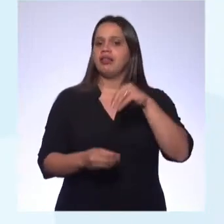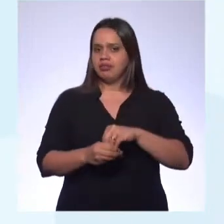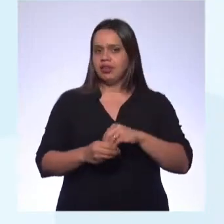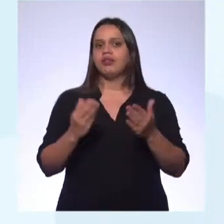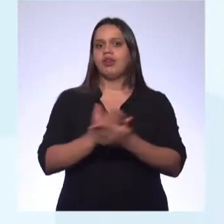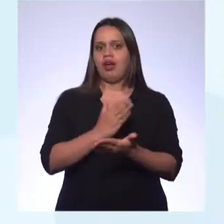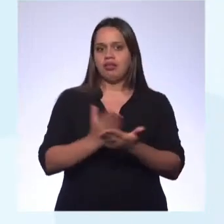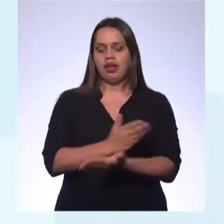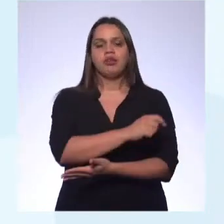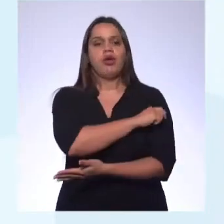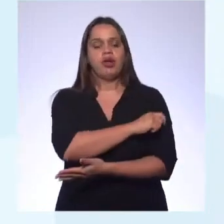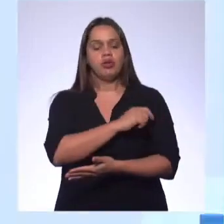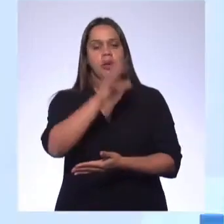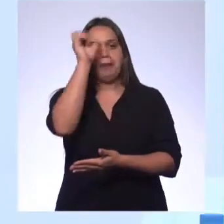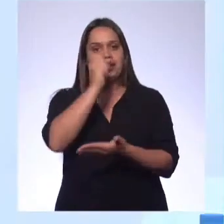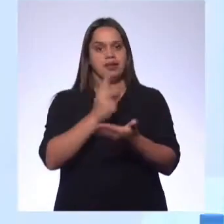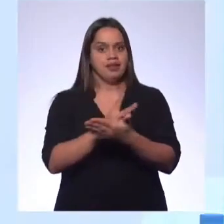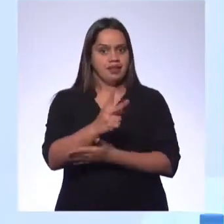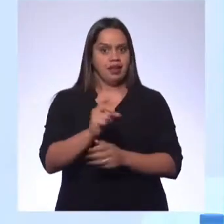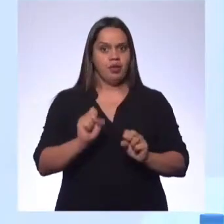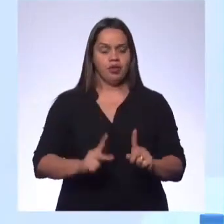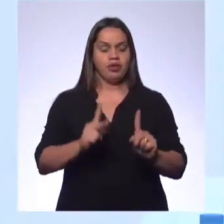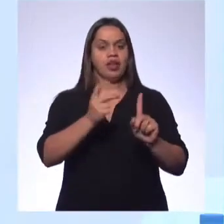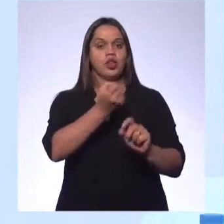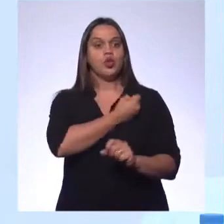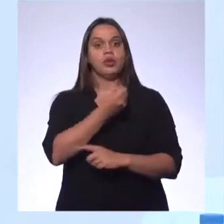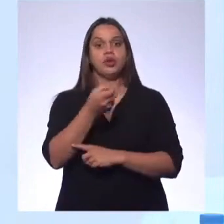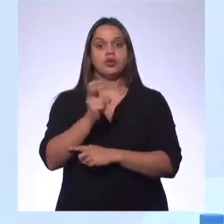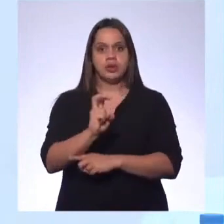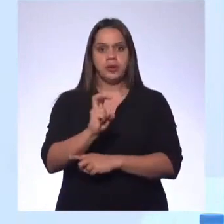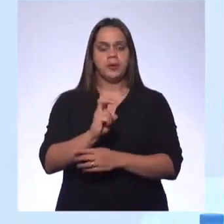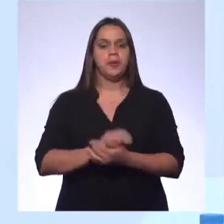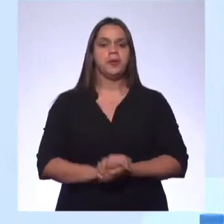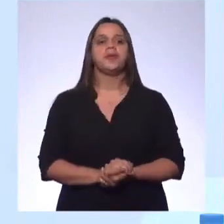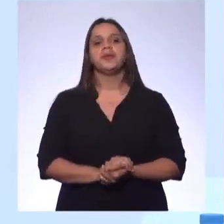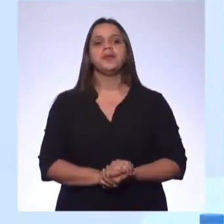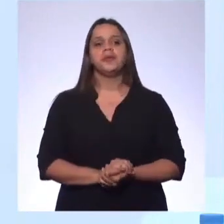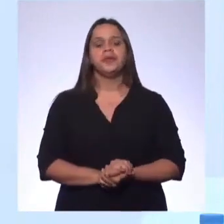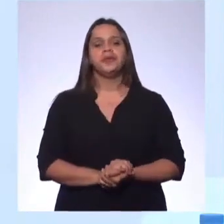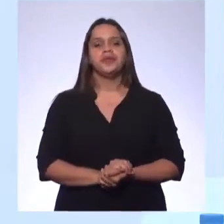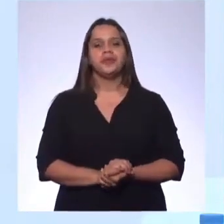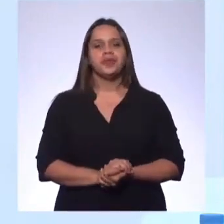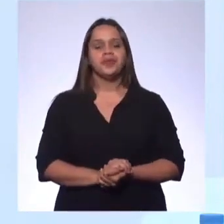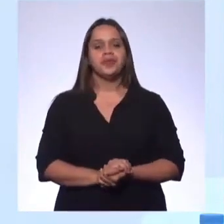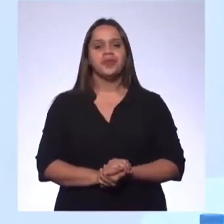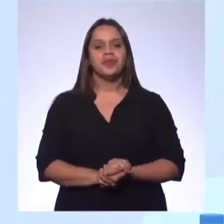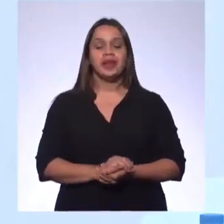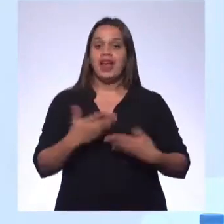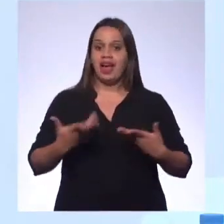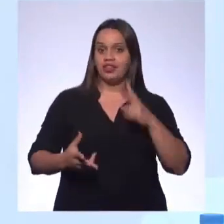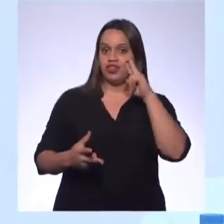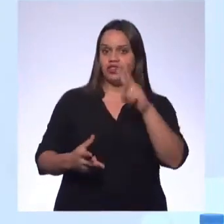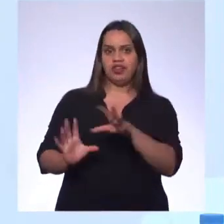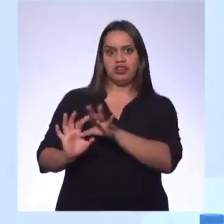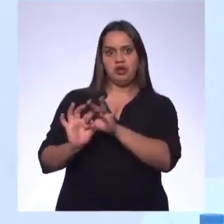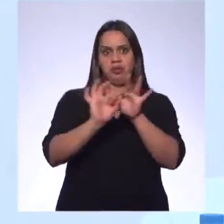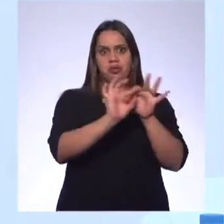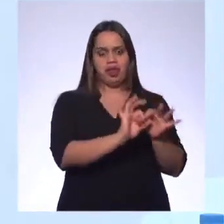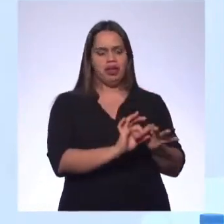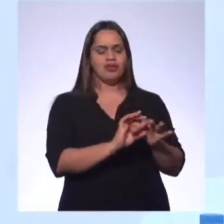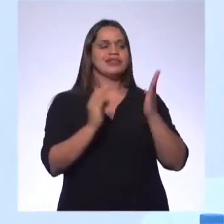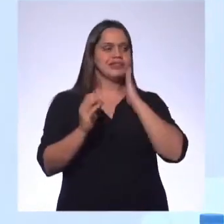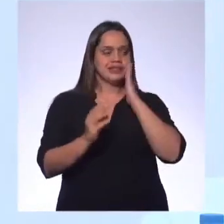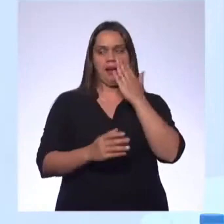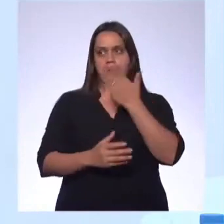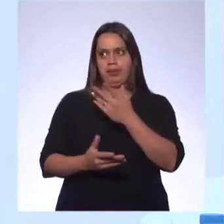aluno, Aprender Sempre, a aula 5, tá bom? E aí, né, a gente vem nesse contexto, sabe, Jennifer? Na aula